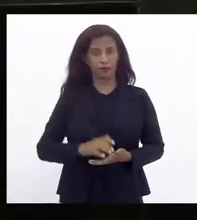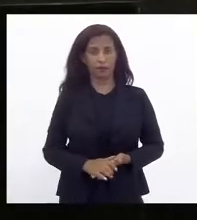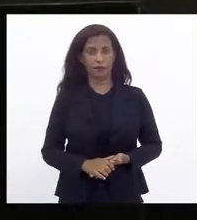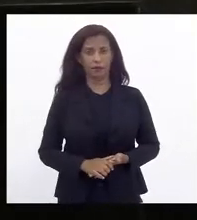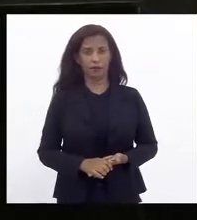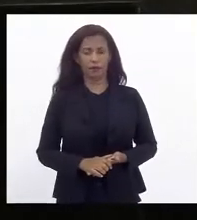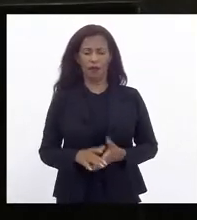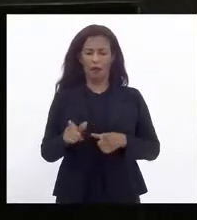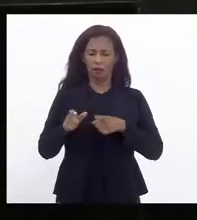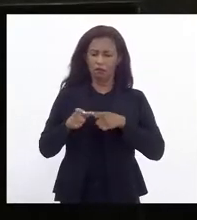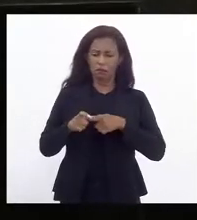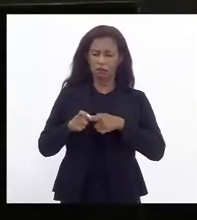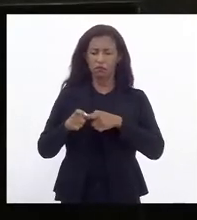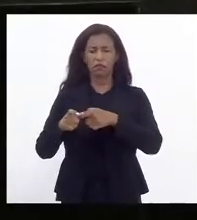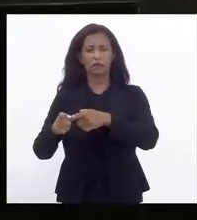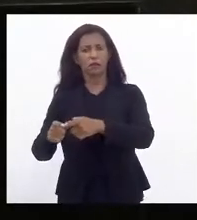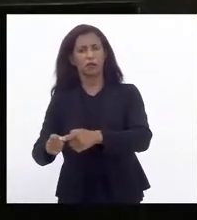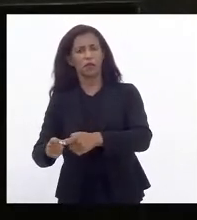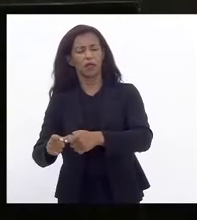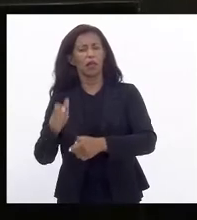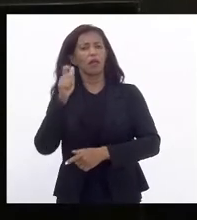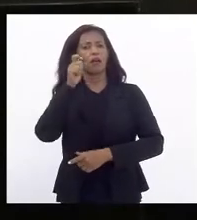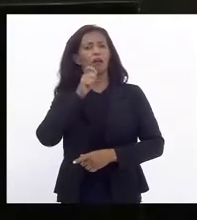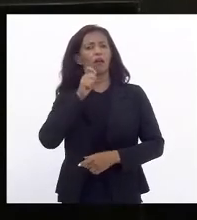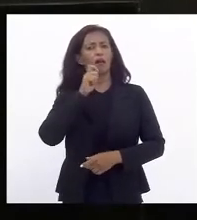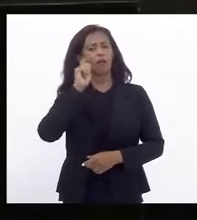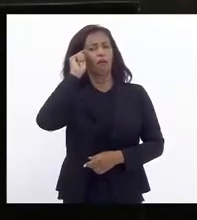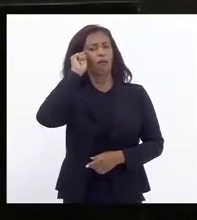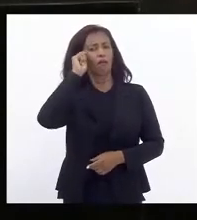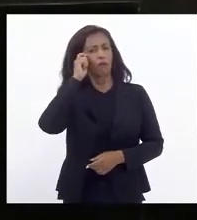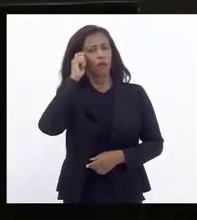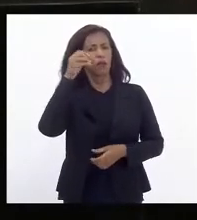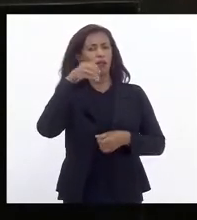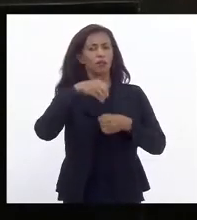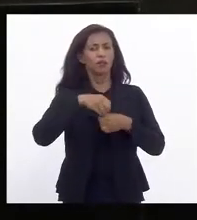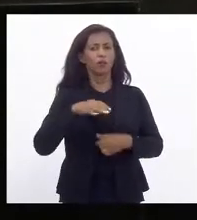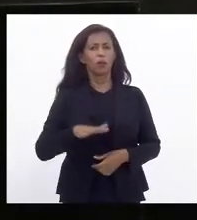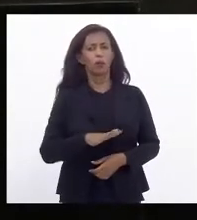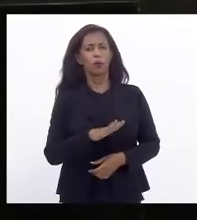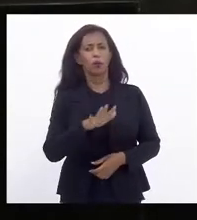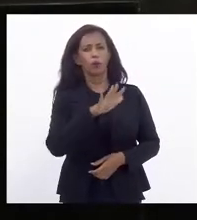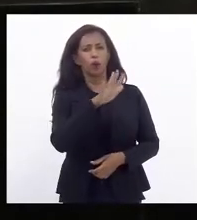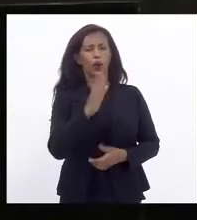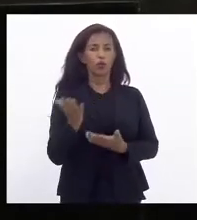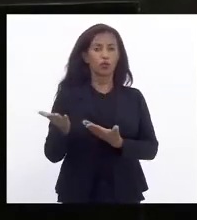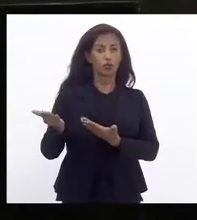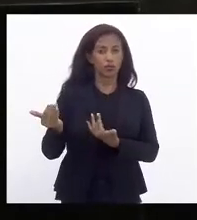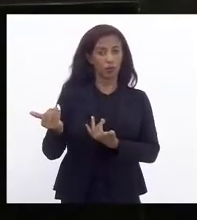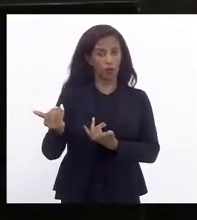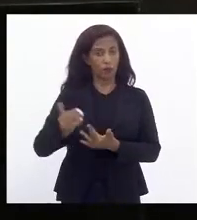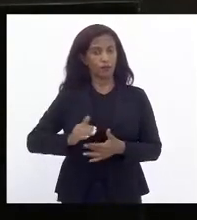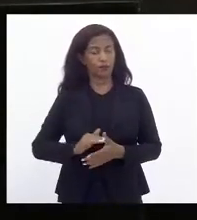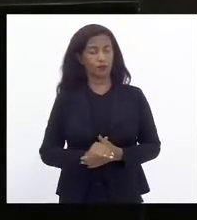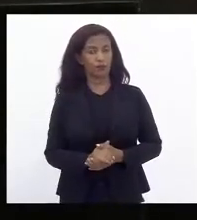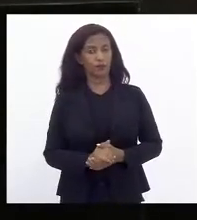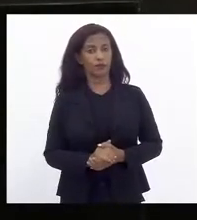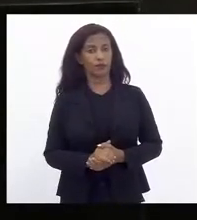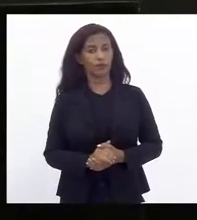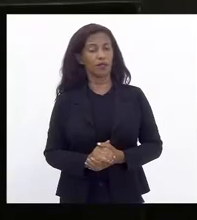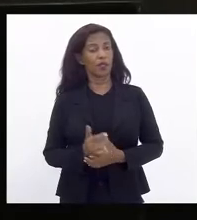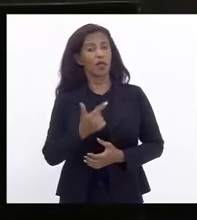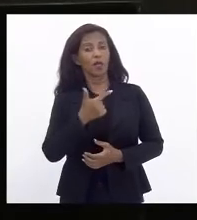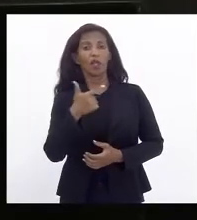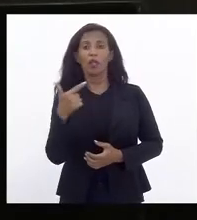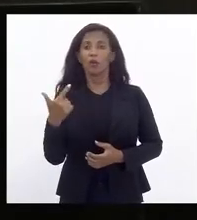da periferia, as mulheres negras de dentro da favela, jovens de dentro da favela, que não